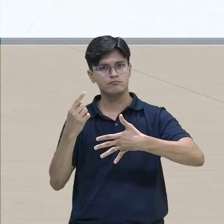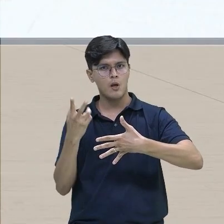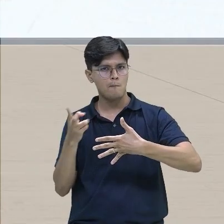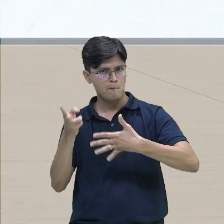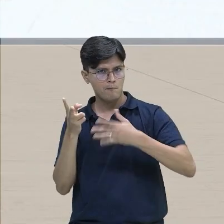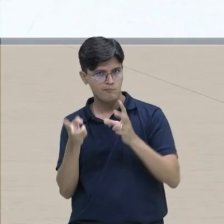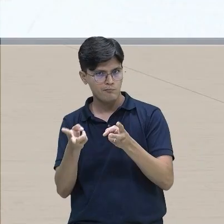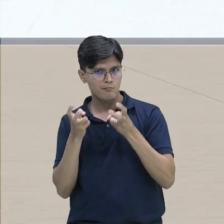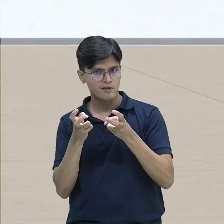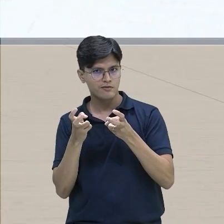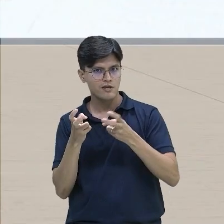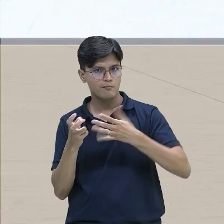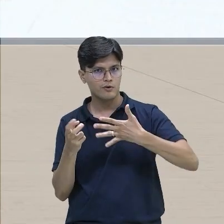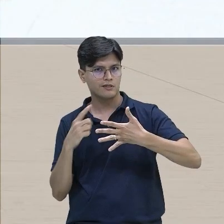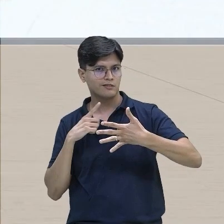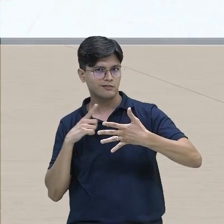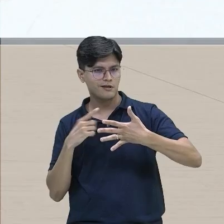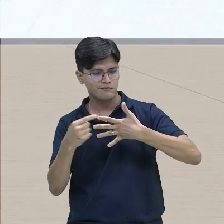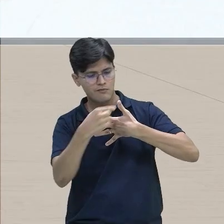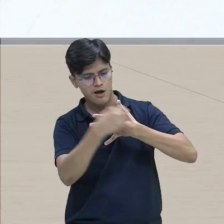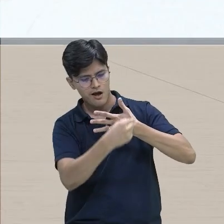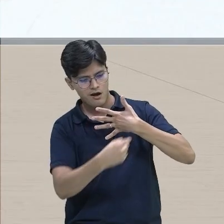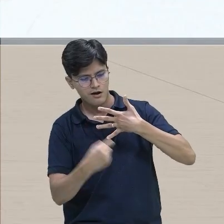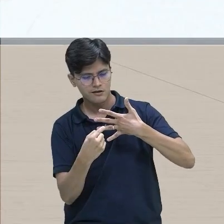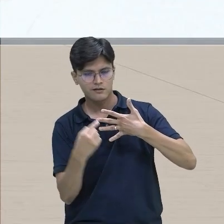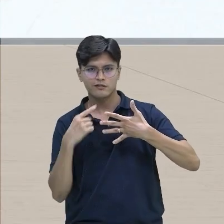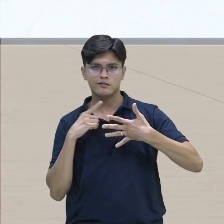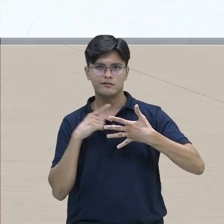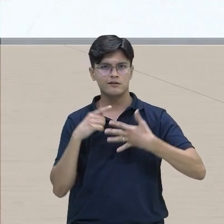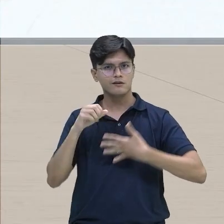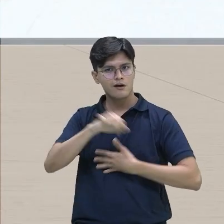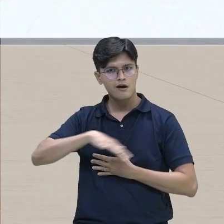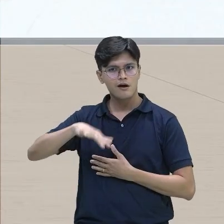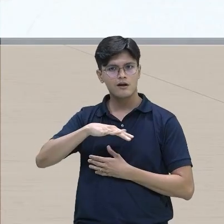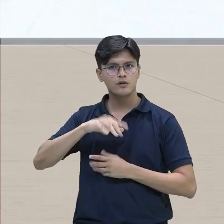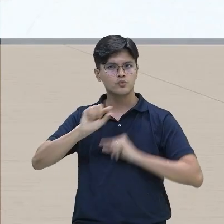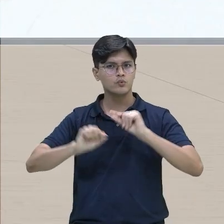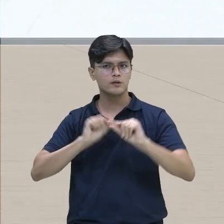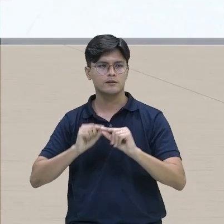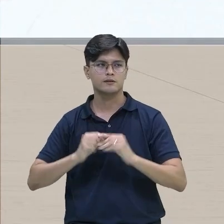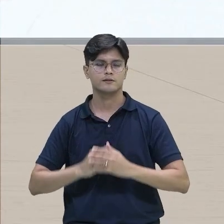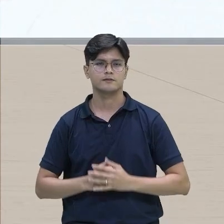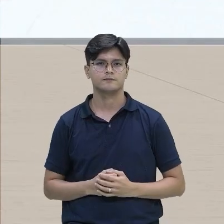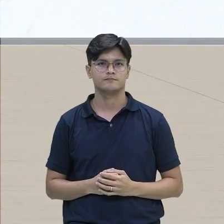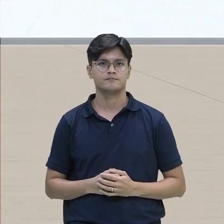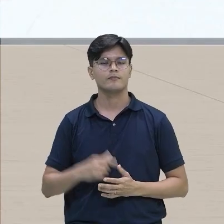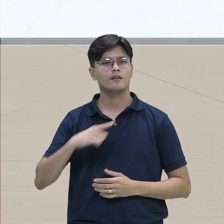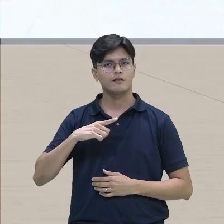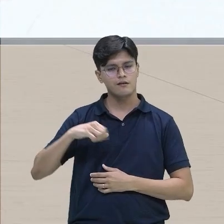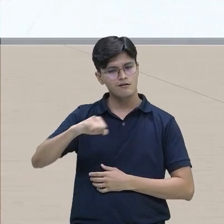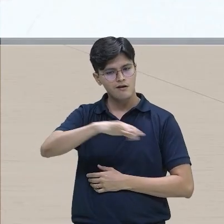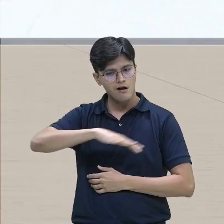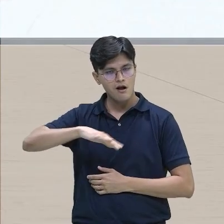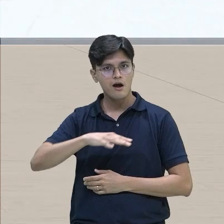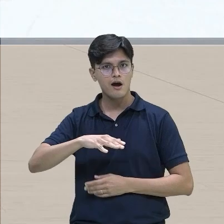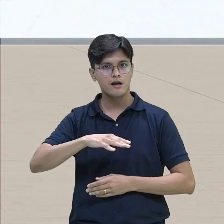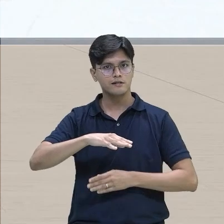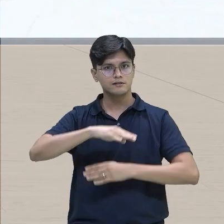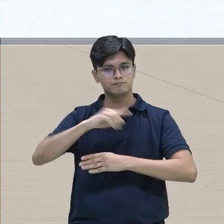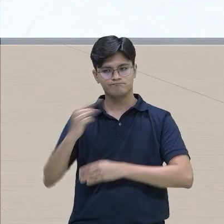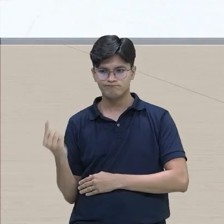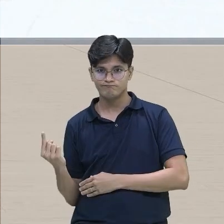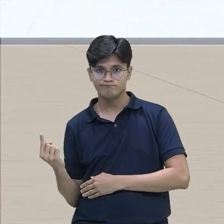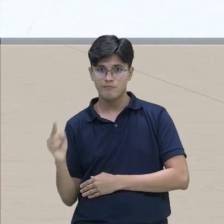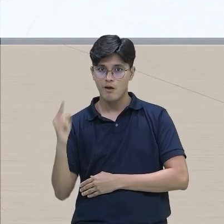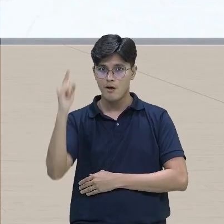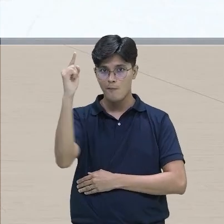tá, gente? Está falando ali em relação também à América do Sul. Vamos ter áreas bastante elevadas, tá? Que tem o